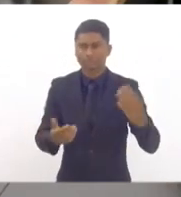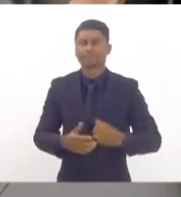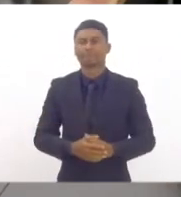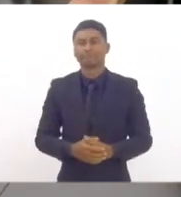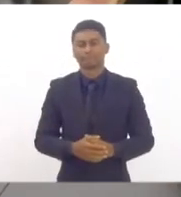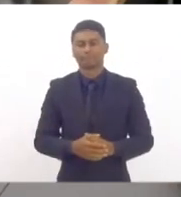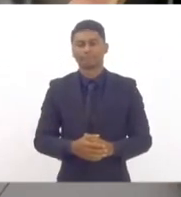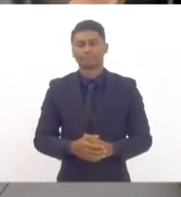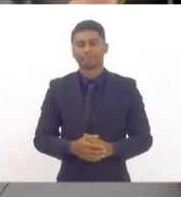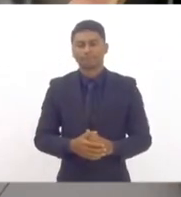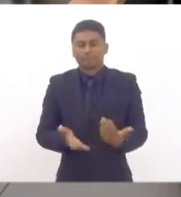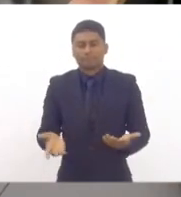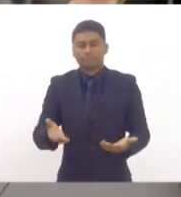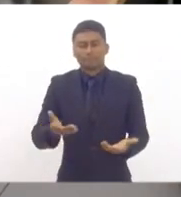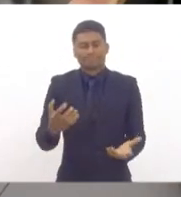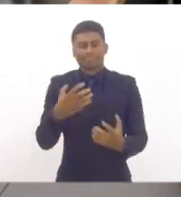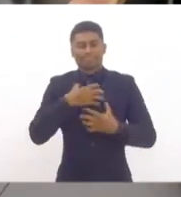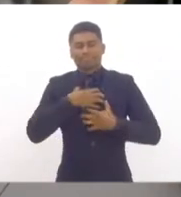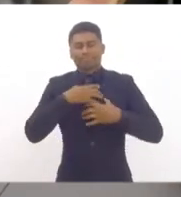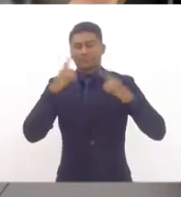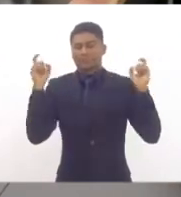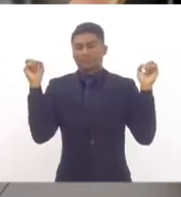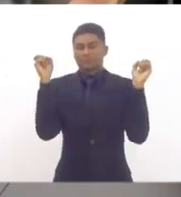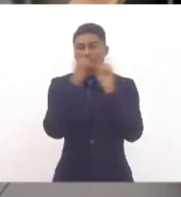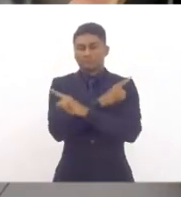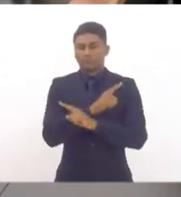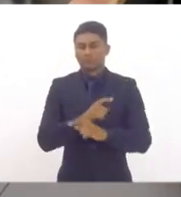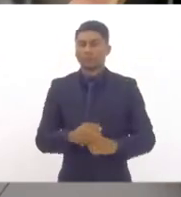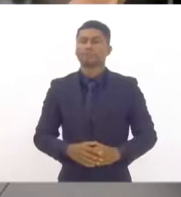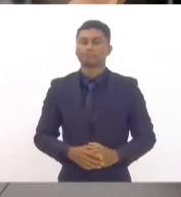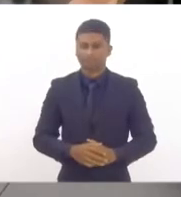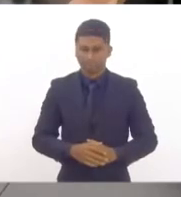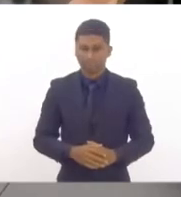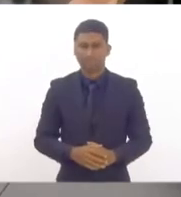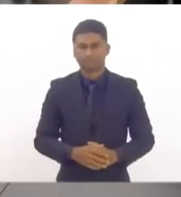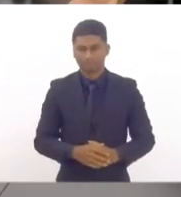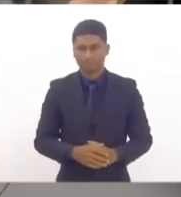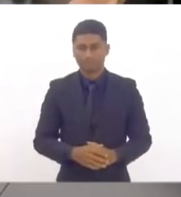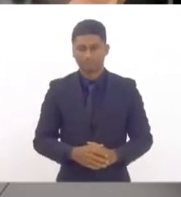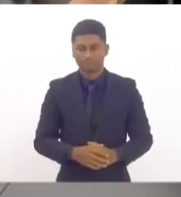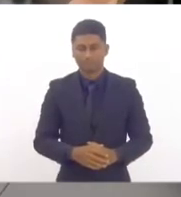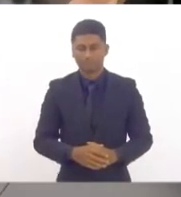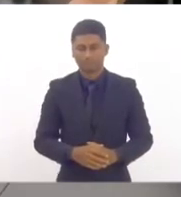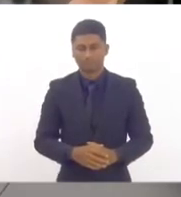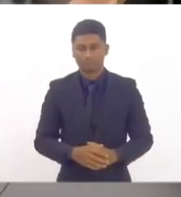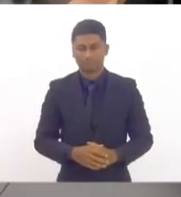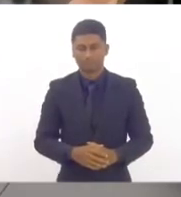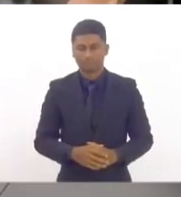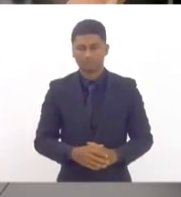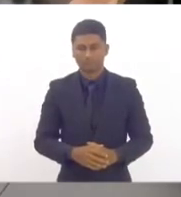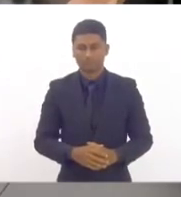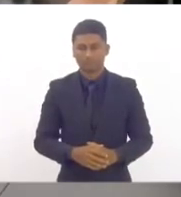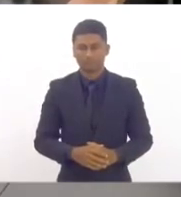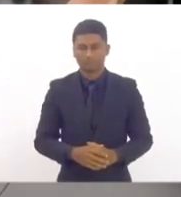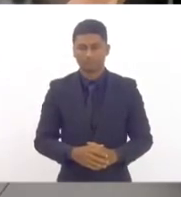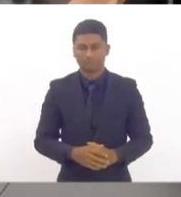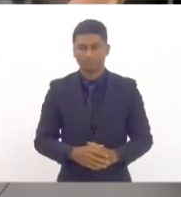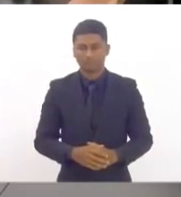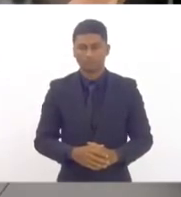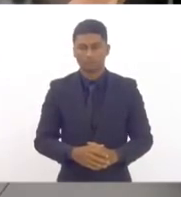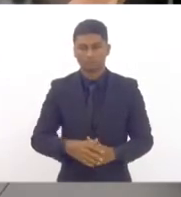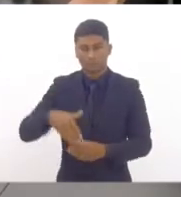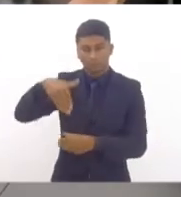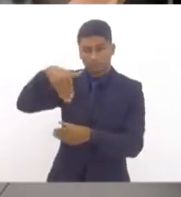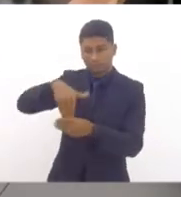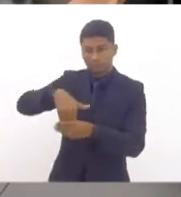isso nos traz dificuldade, né? Tem uma boa dificuldade, mas é uma dificuldade. Então, meu primeiro